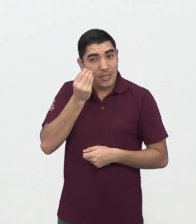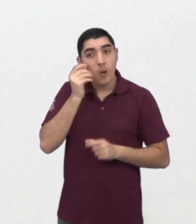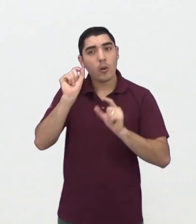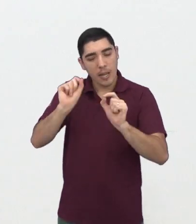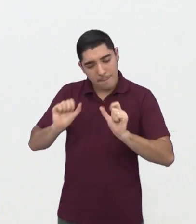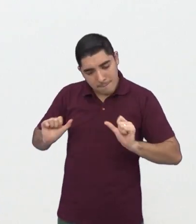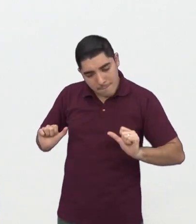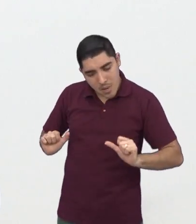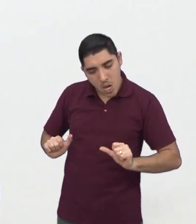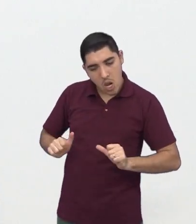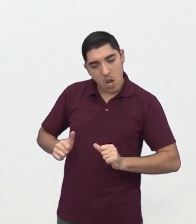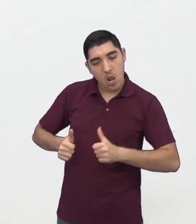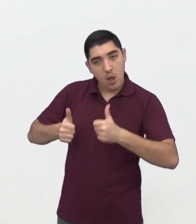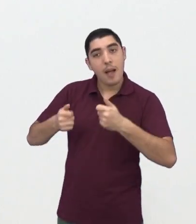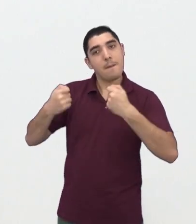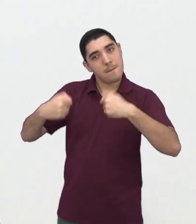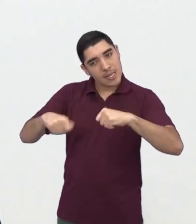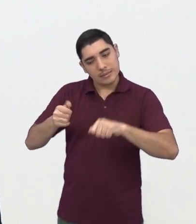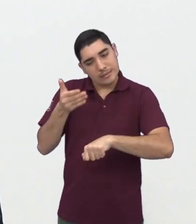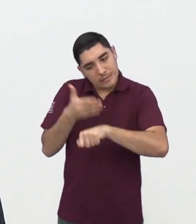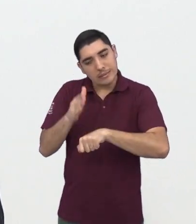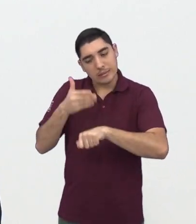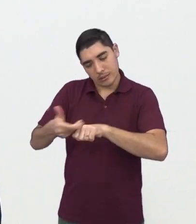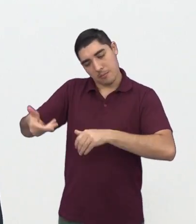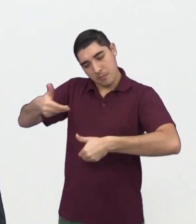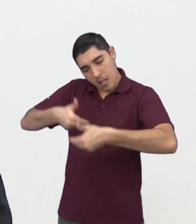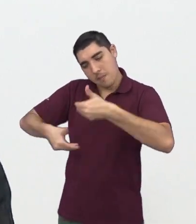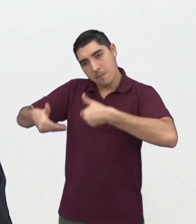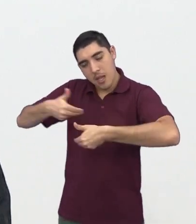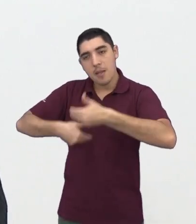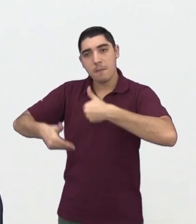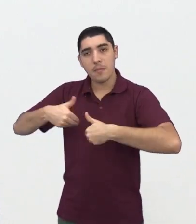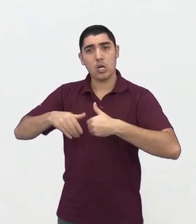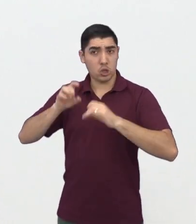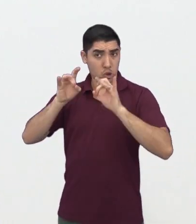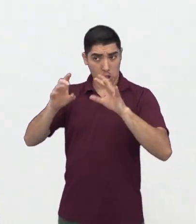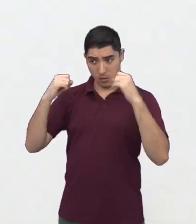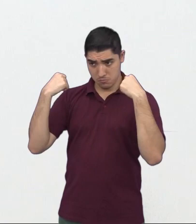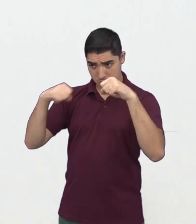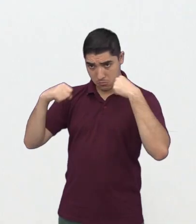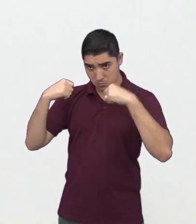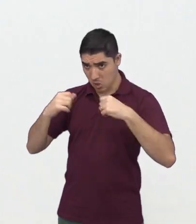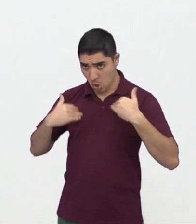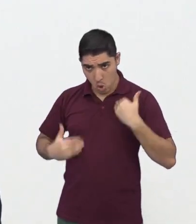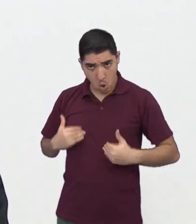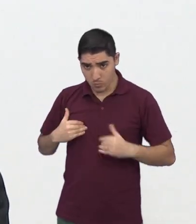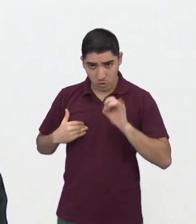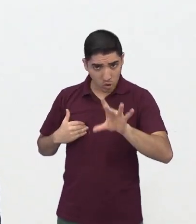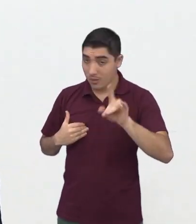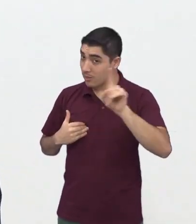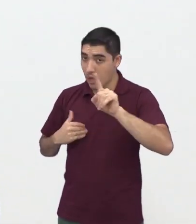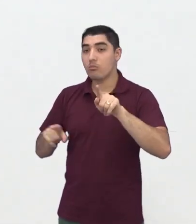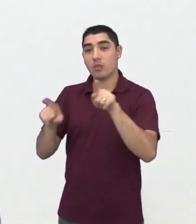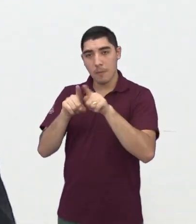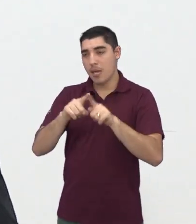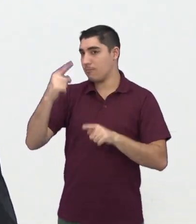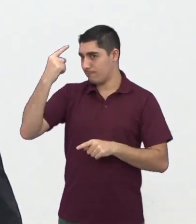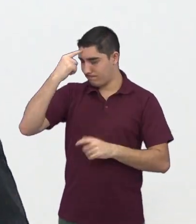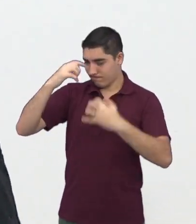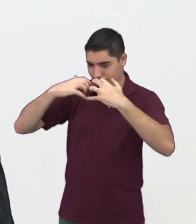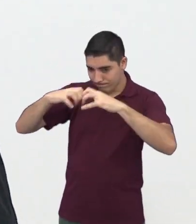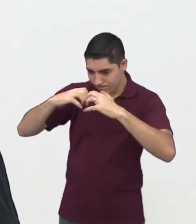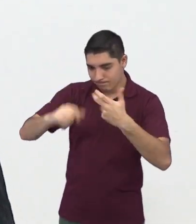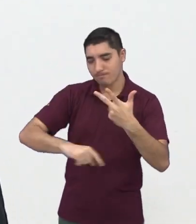segurar um pouco essa perda, é através do treinamento, é através não só do físico, tá, gente? Através do cognitivo também, do social